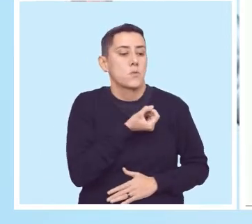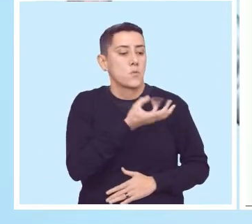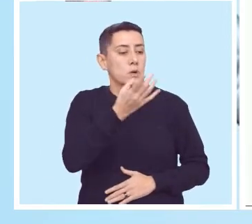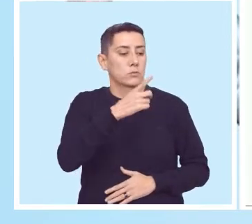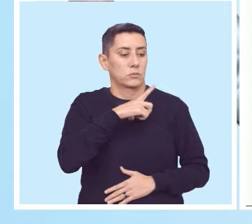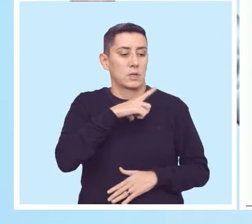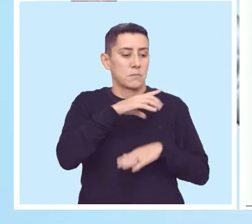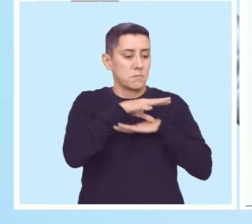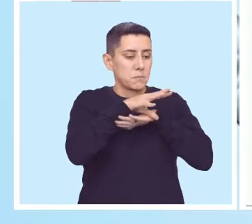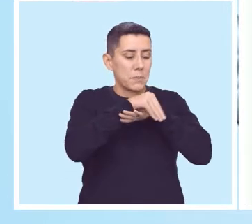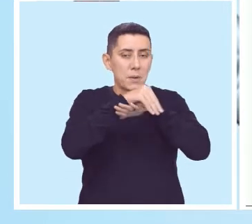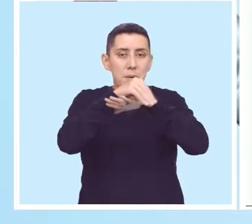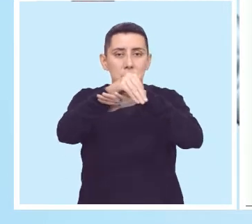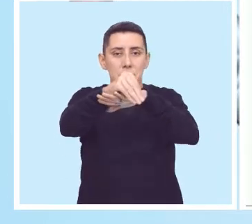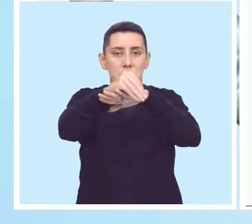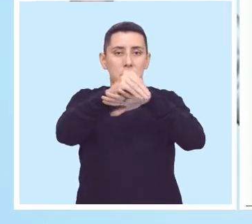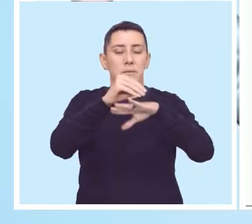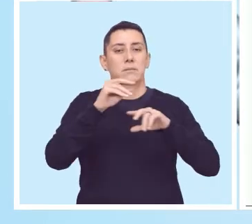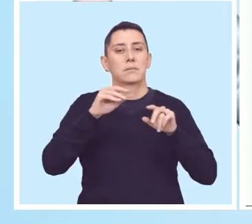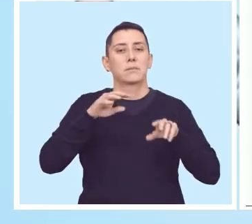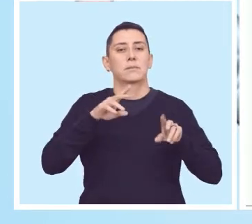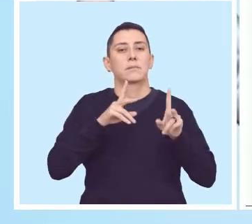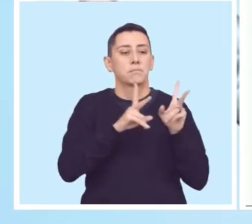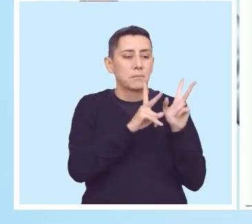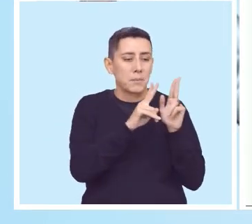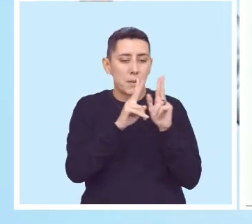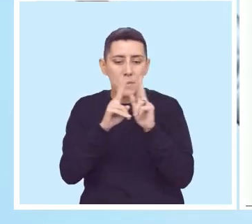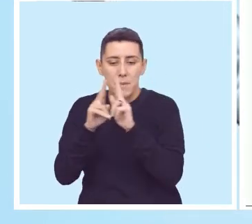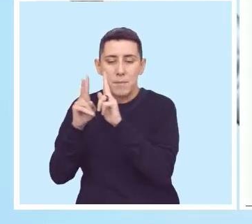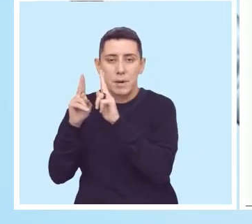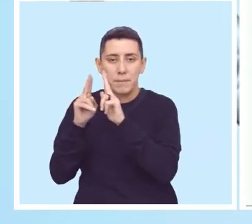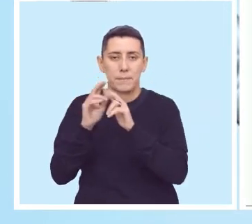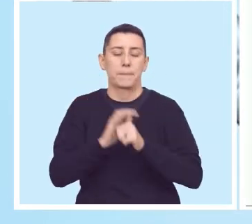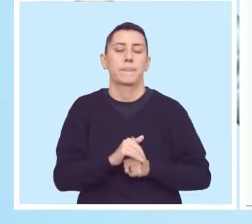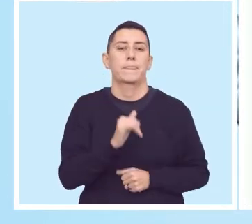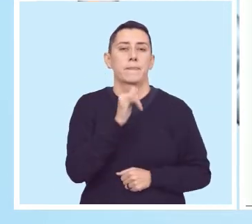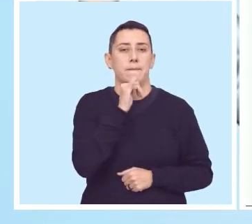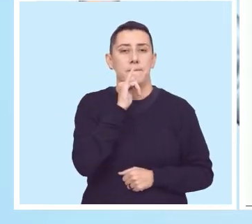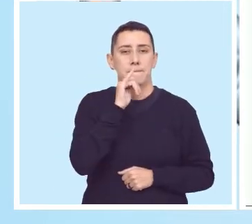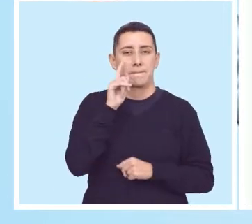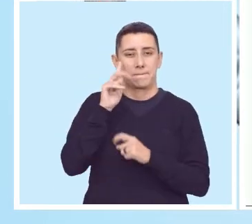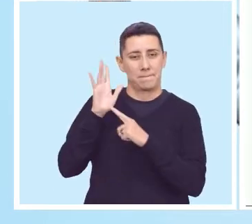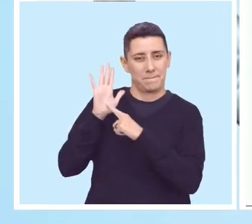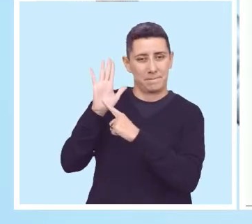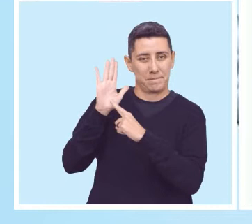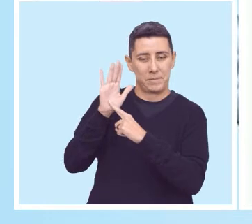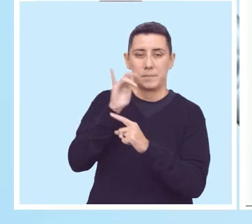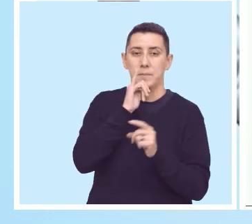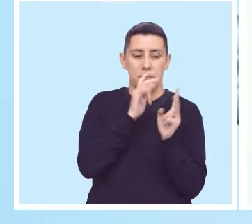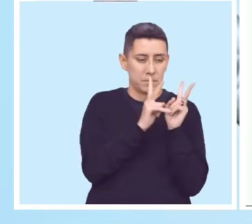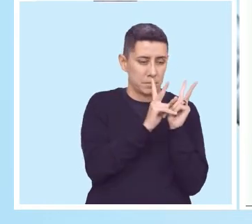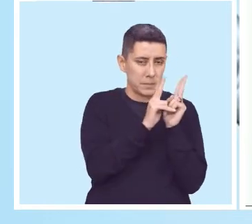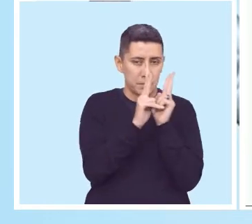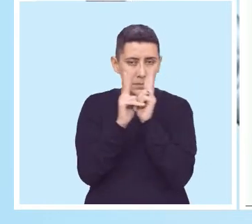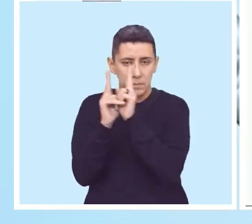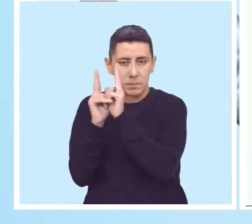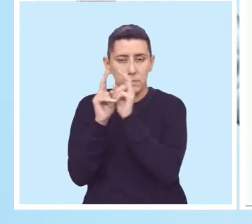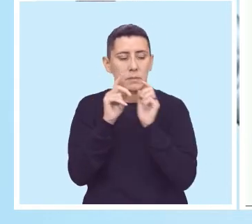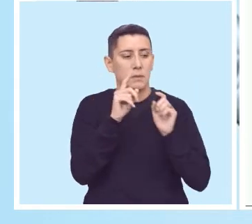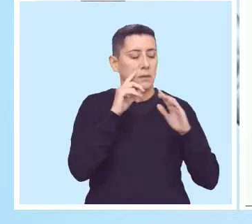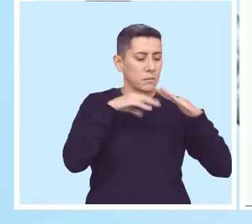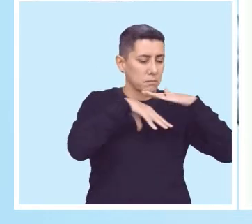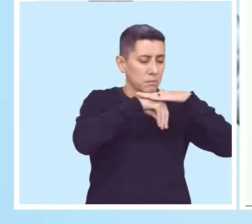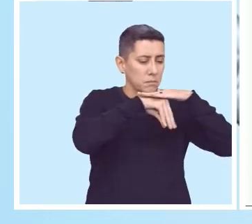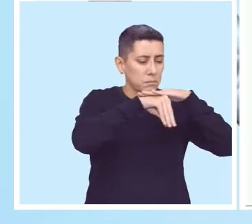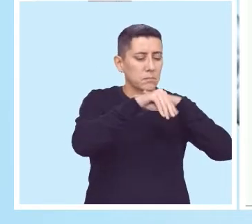imagem, definida pelo recorte. Então, conforme ilustra aqui as figuras, a gente tem um recorte que representa a categoria limpo e